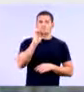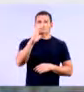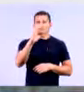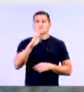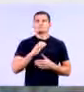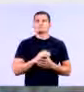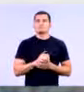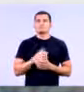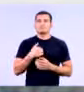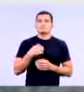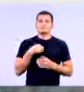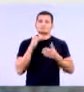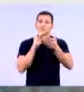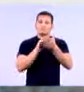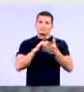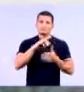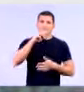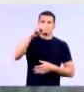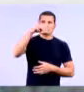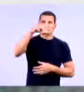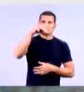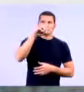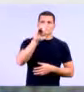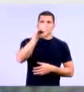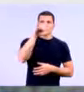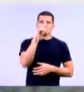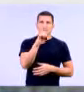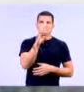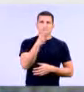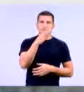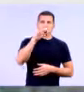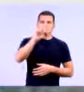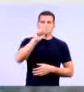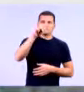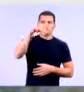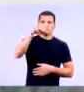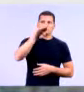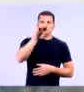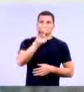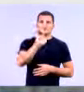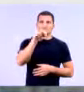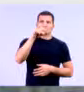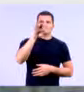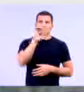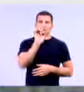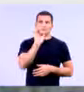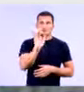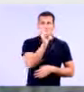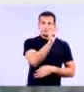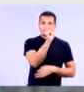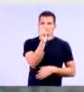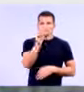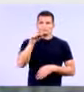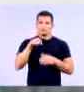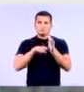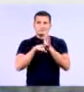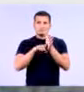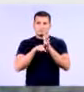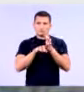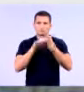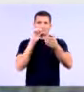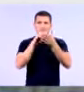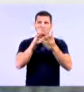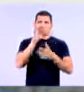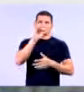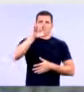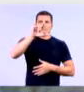meio ambiente. Eu quero pesquisar somente a palavra meio ambiente, coloco